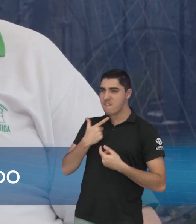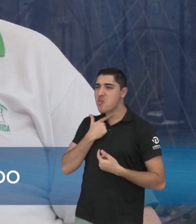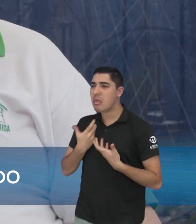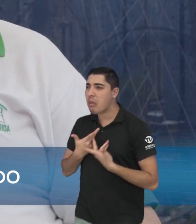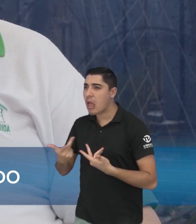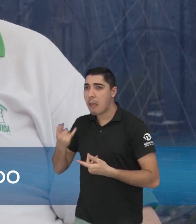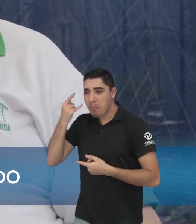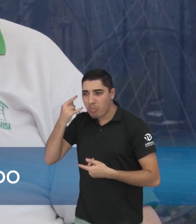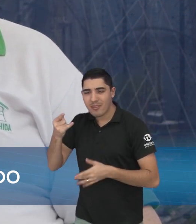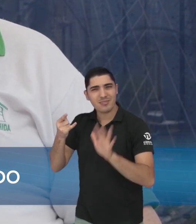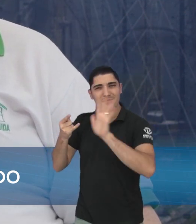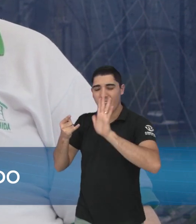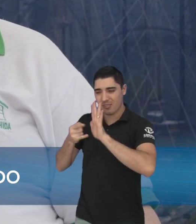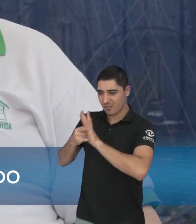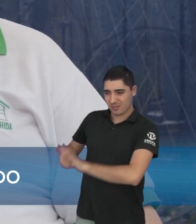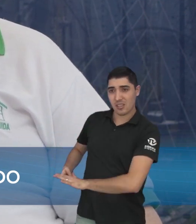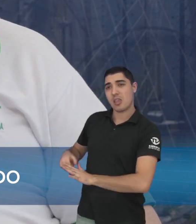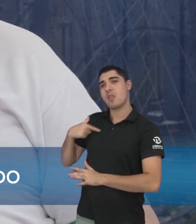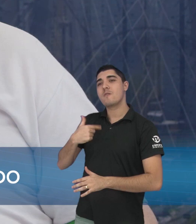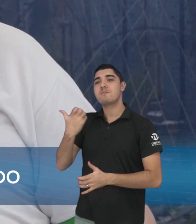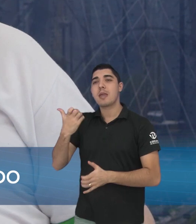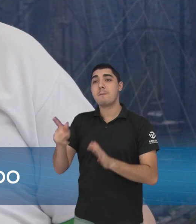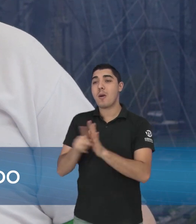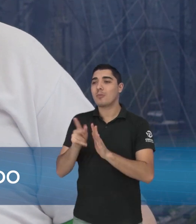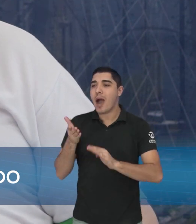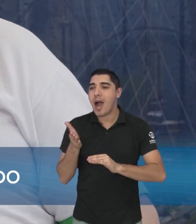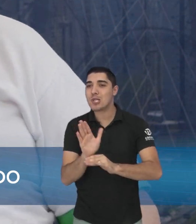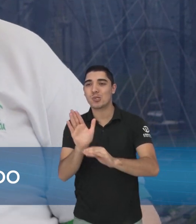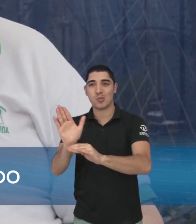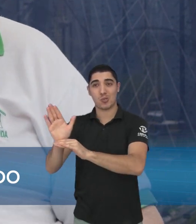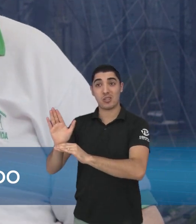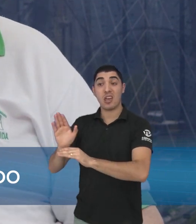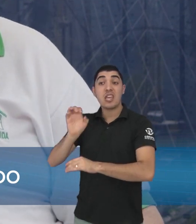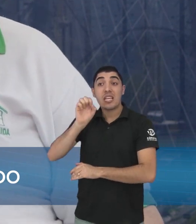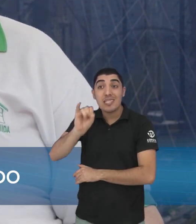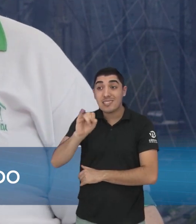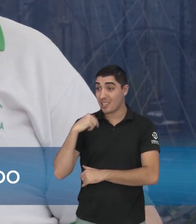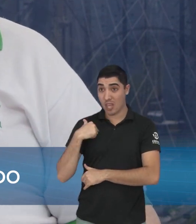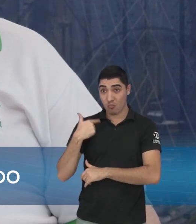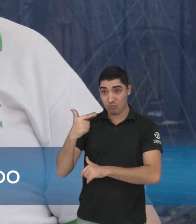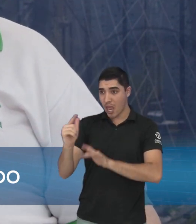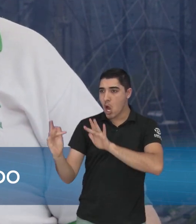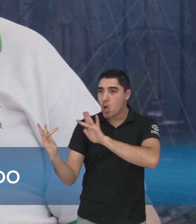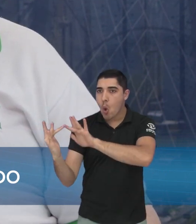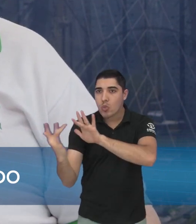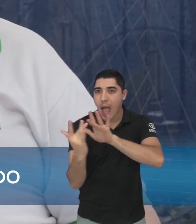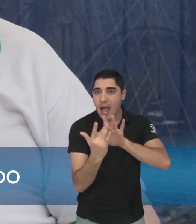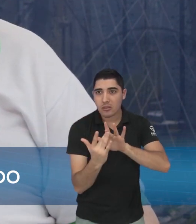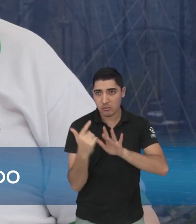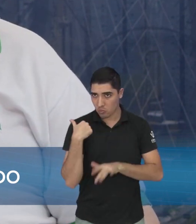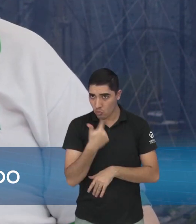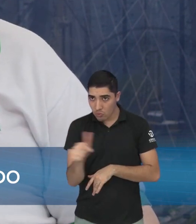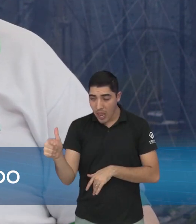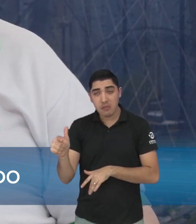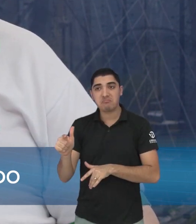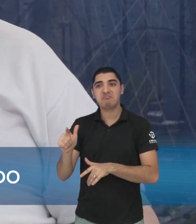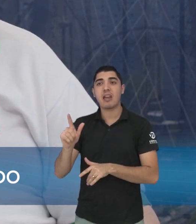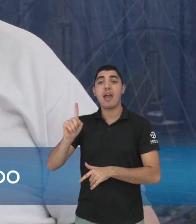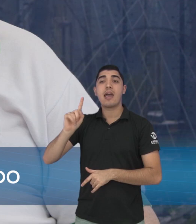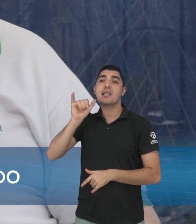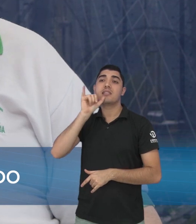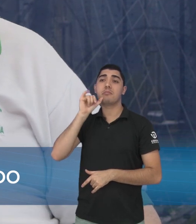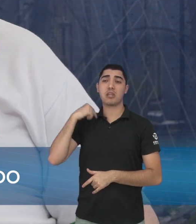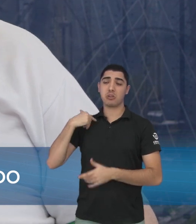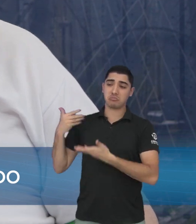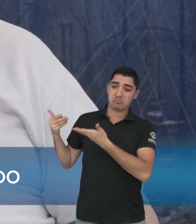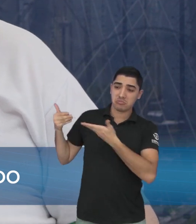recebe tem certeza. E a gente, quando a gente não tem o contato com a pessoa, eu penso assim, quando eu chego em